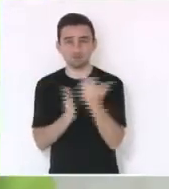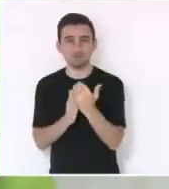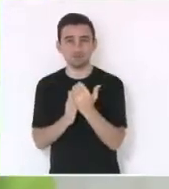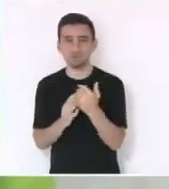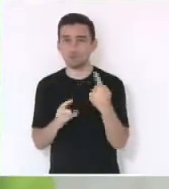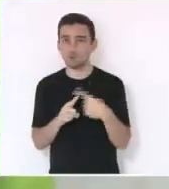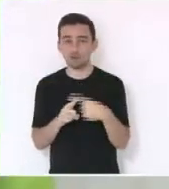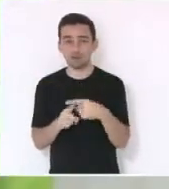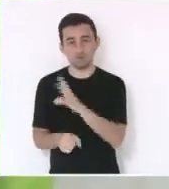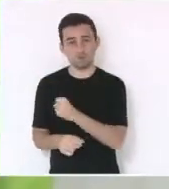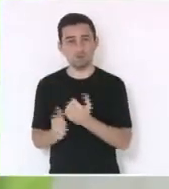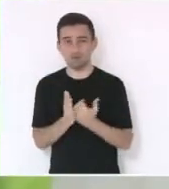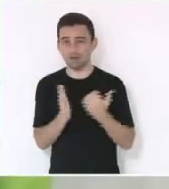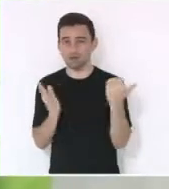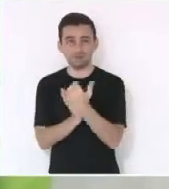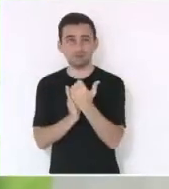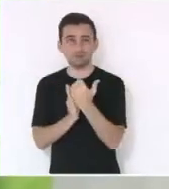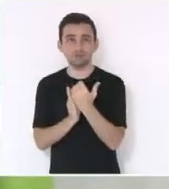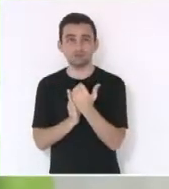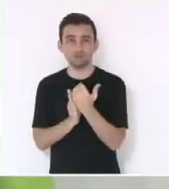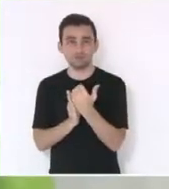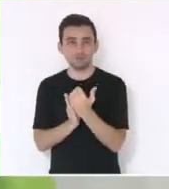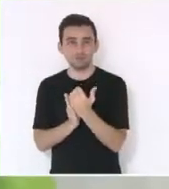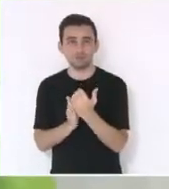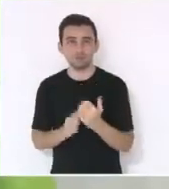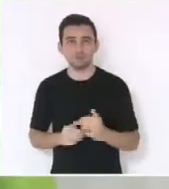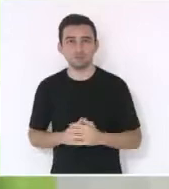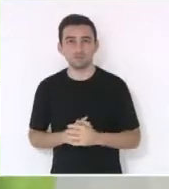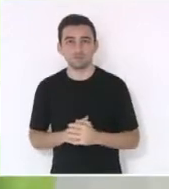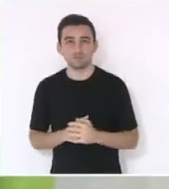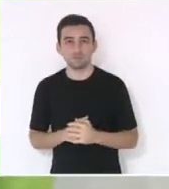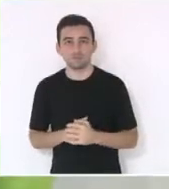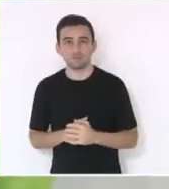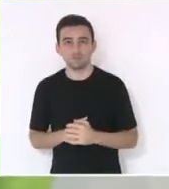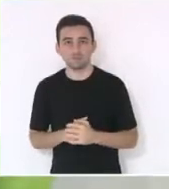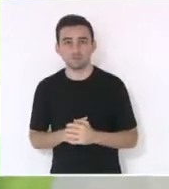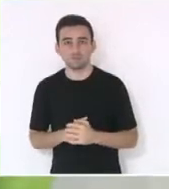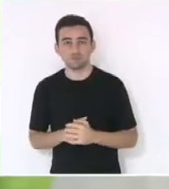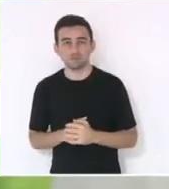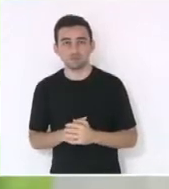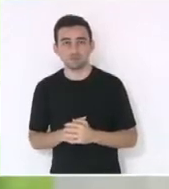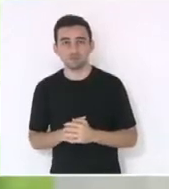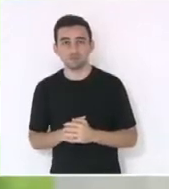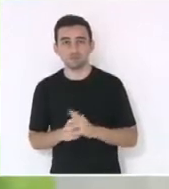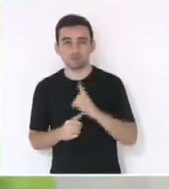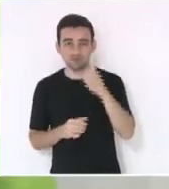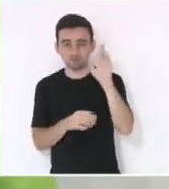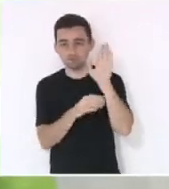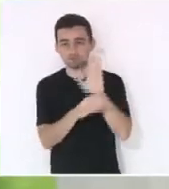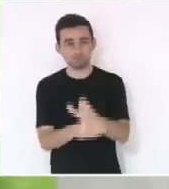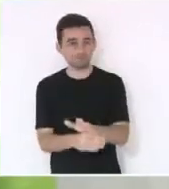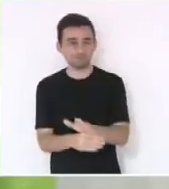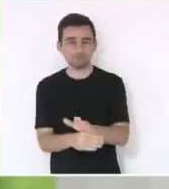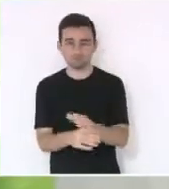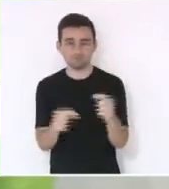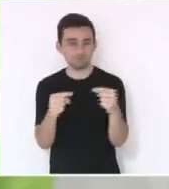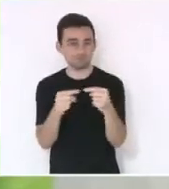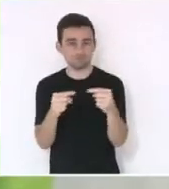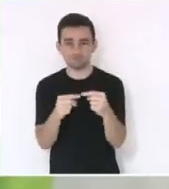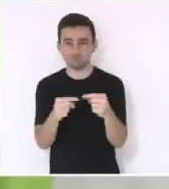amor é supremo. Ele é supremo. A providência divina nos concede essa condição.